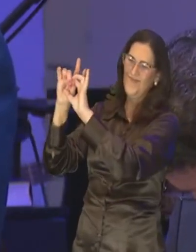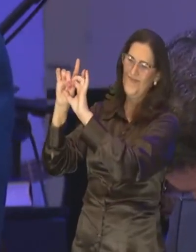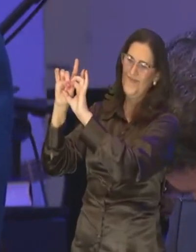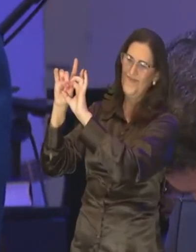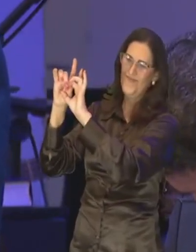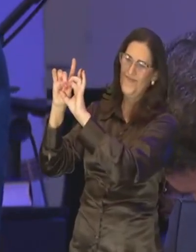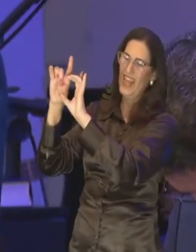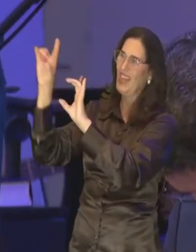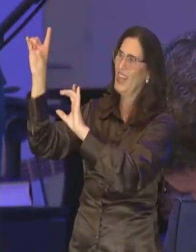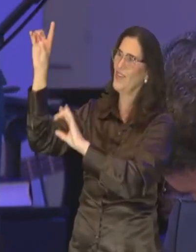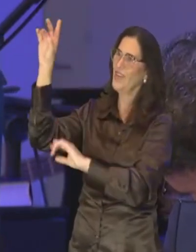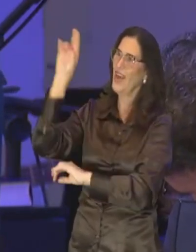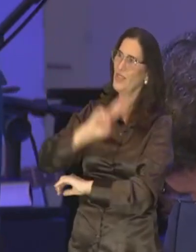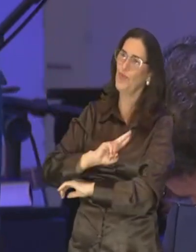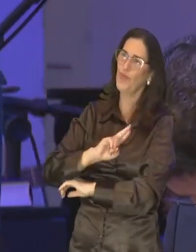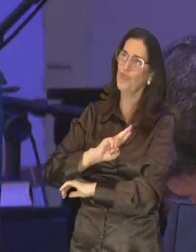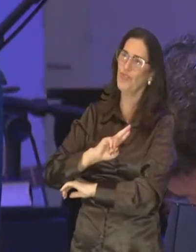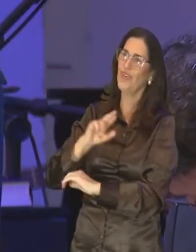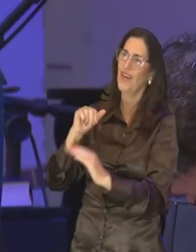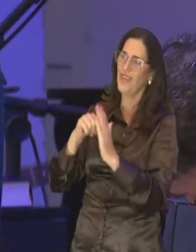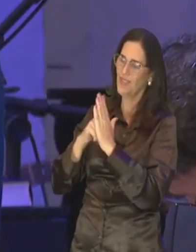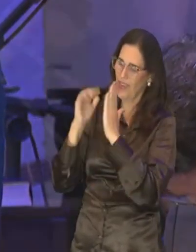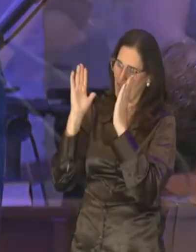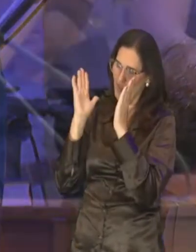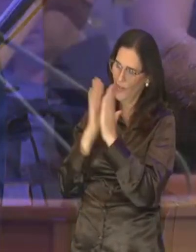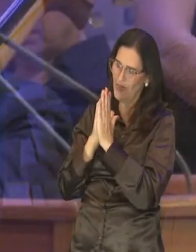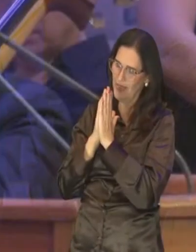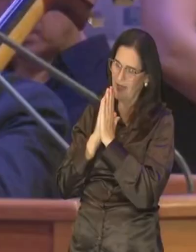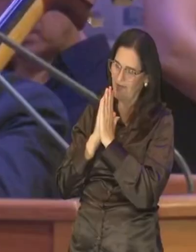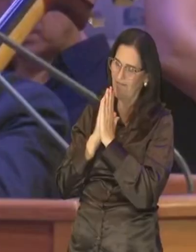Ele responde às nossas orações.